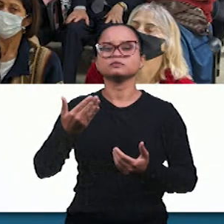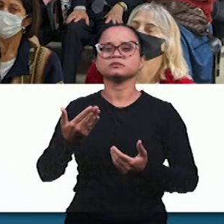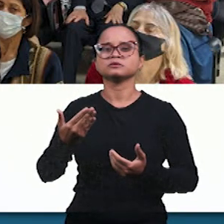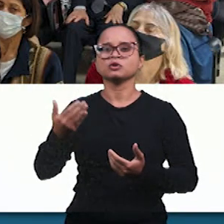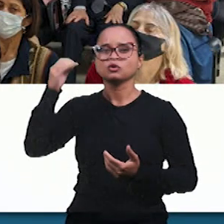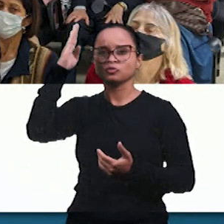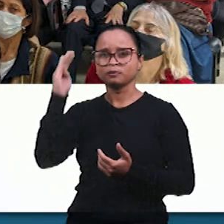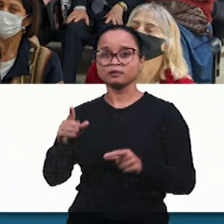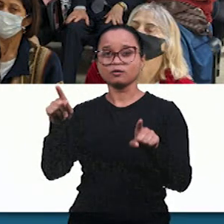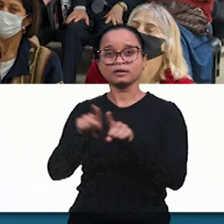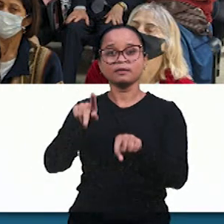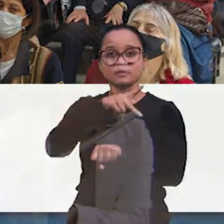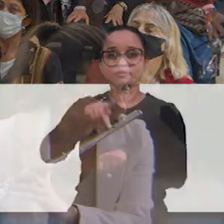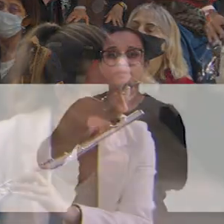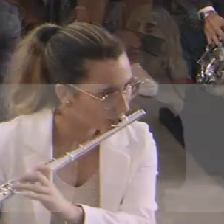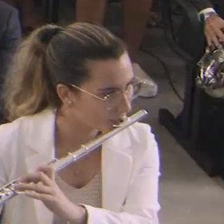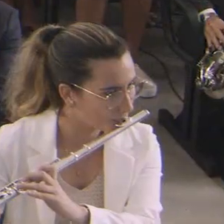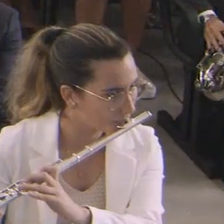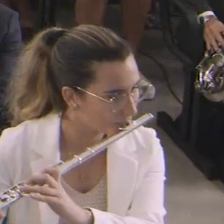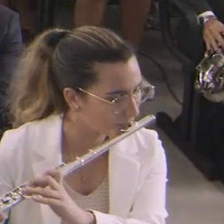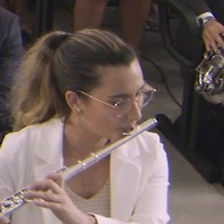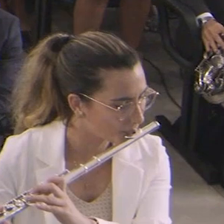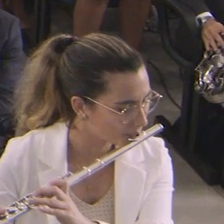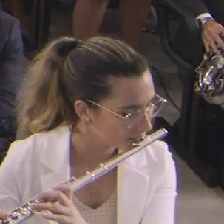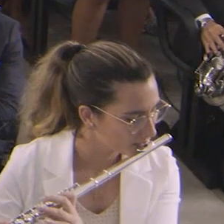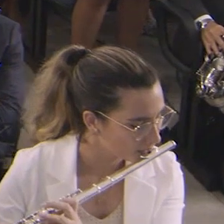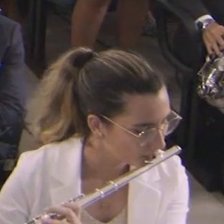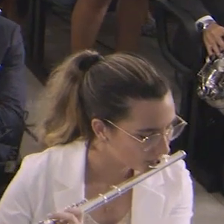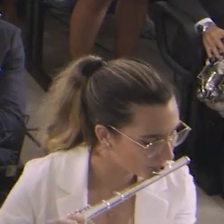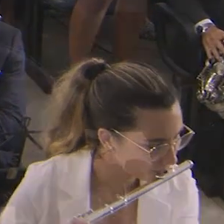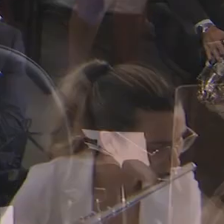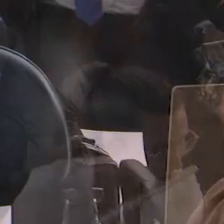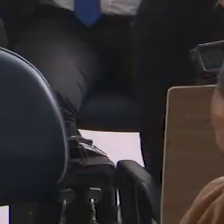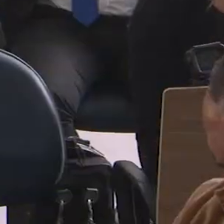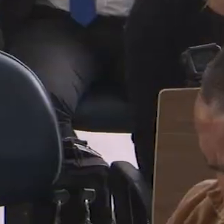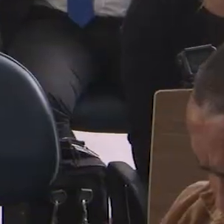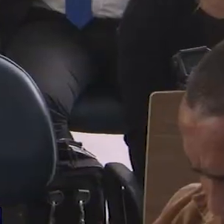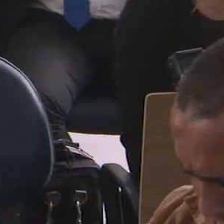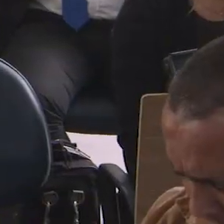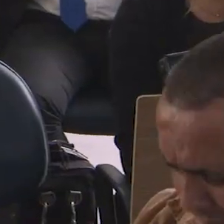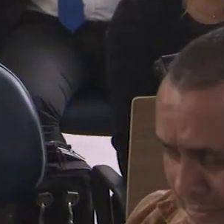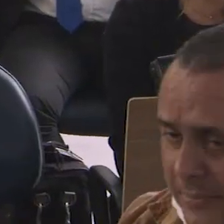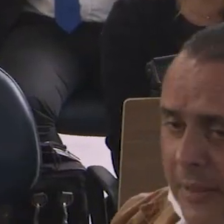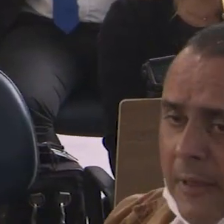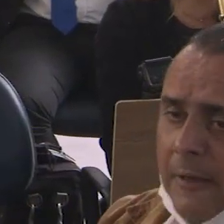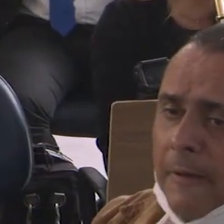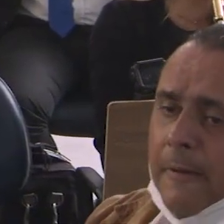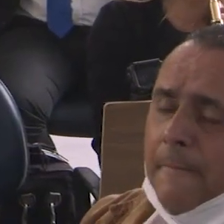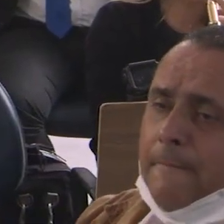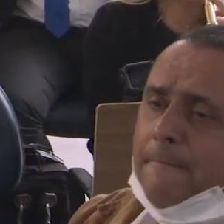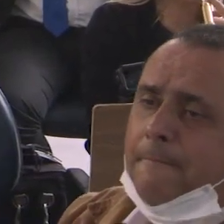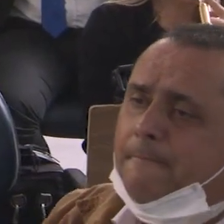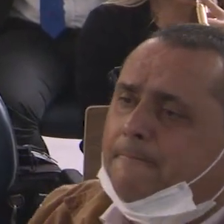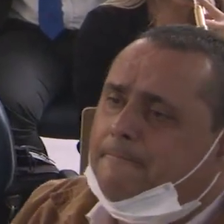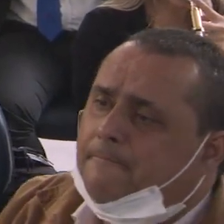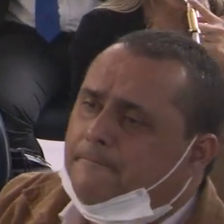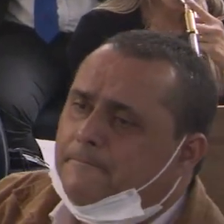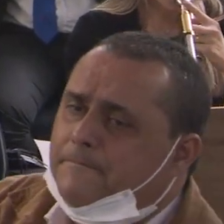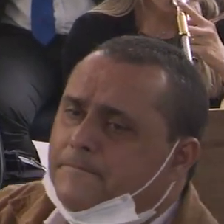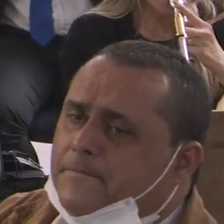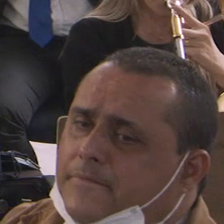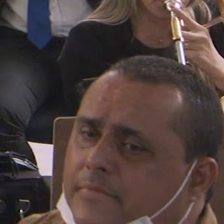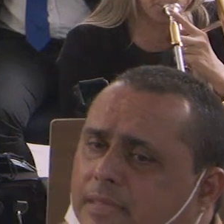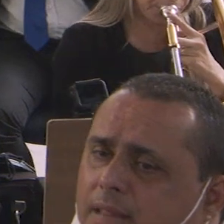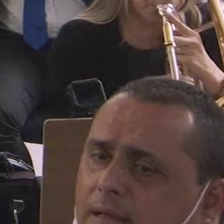do exterior. Você está vendo aí algumas imagens do Manaim e nós vamos aqui continuar mostrando algumas imagens